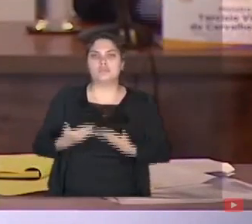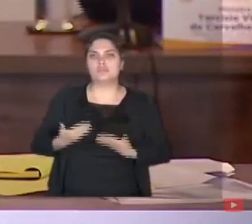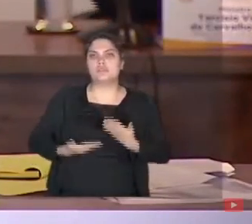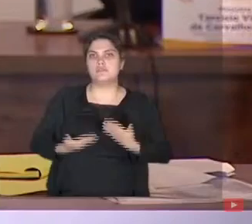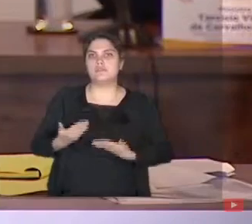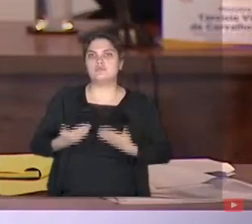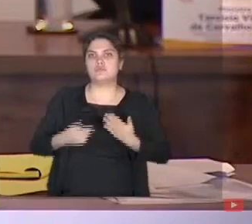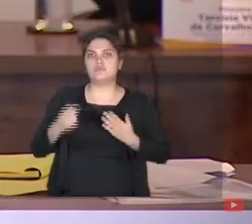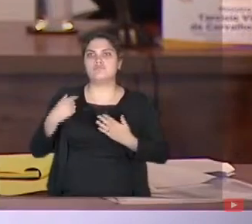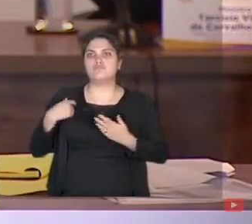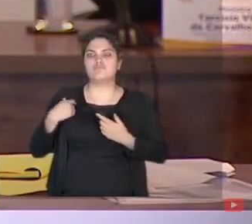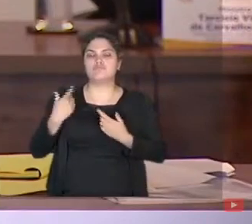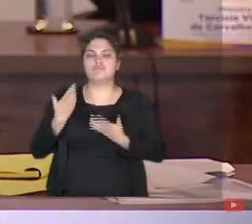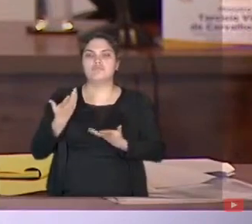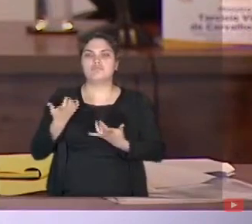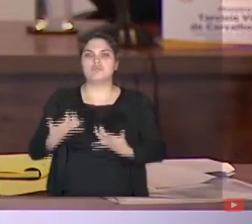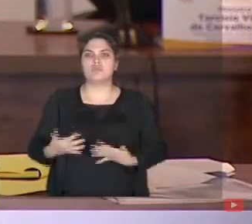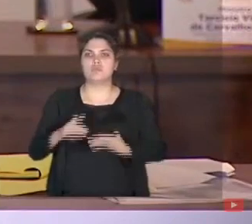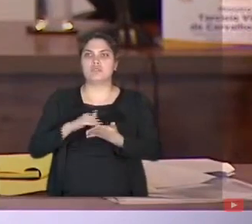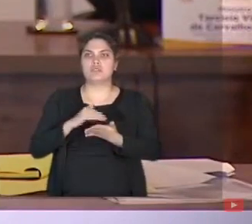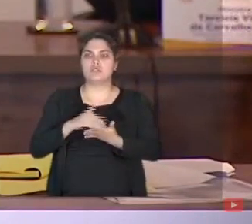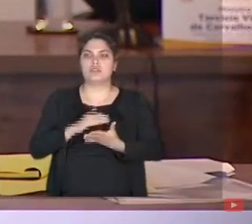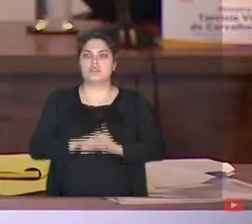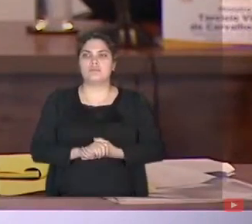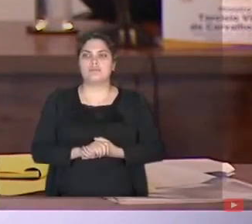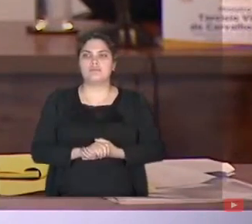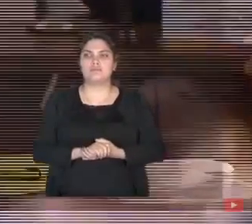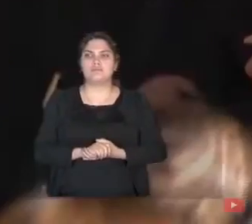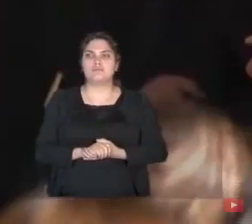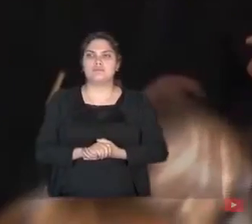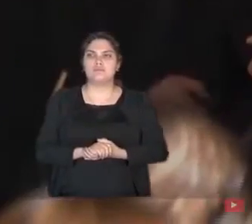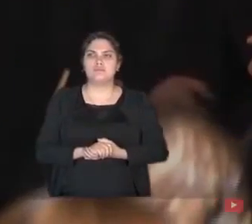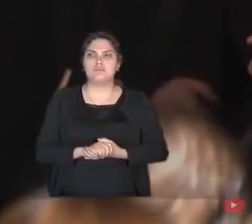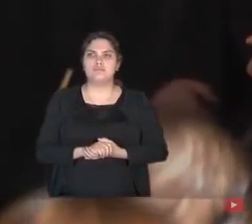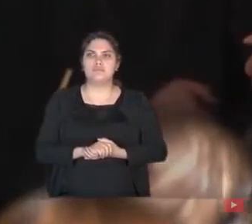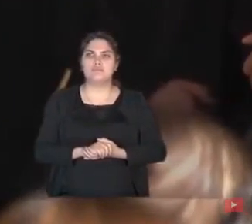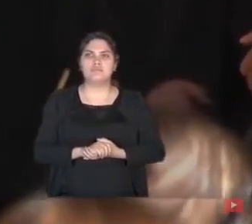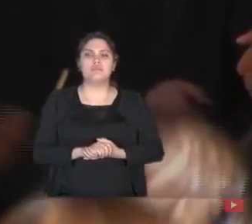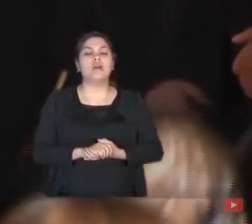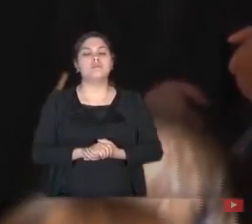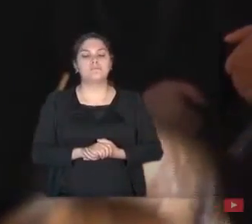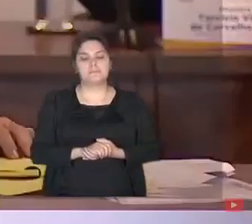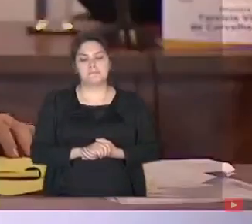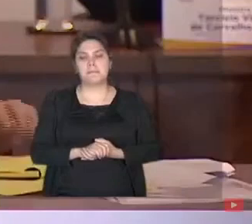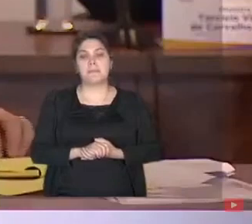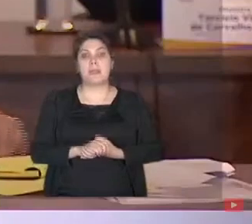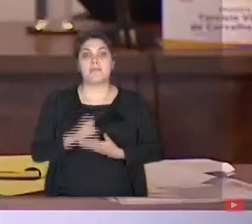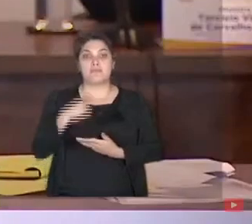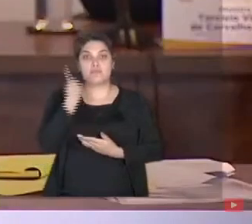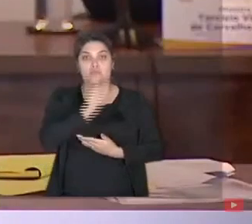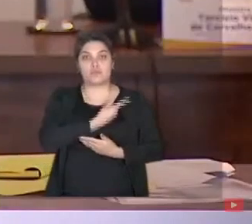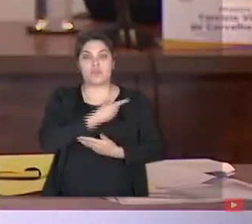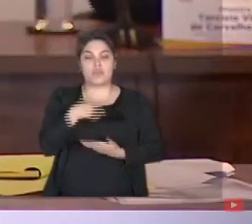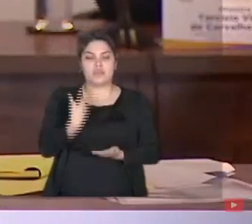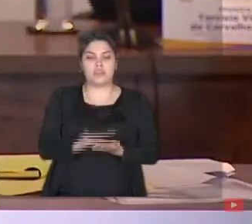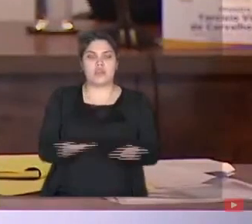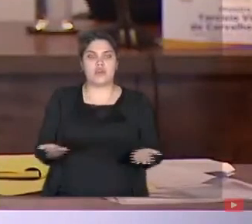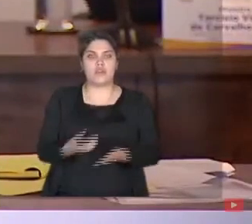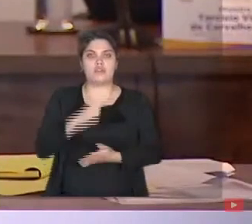nosso secretário, ok? E quanto a aquisição, você sai hoje ainda? Ou... Sim. Nós temos, nesse